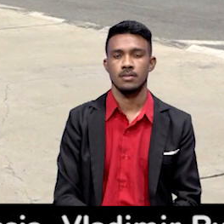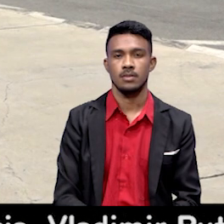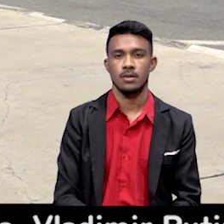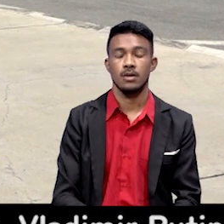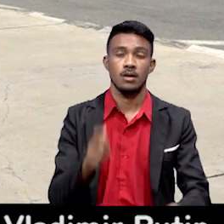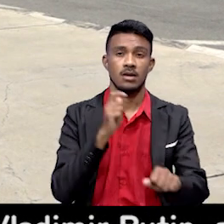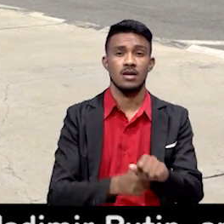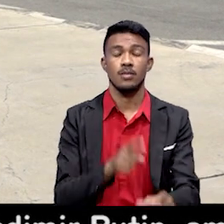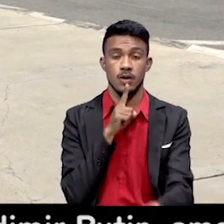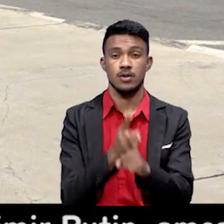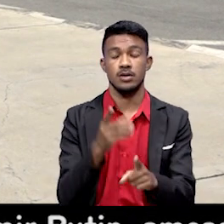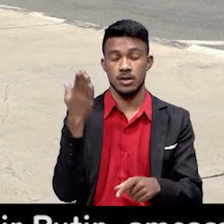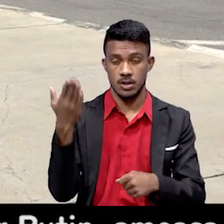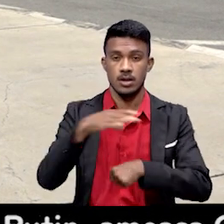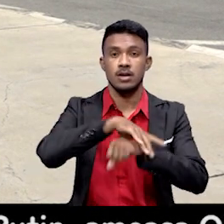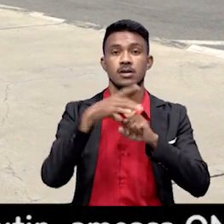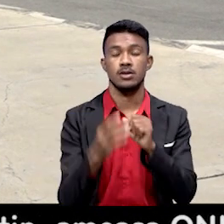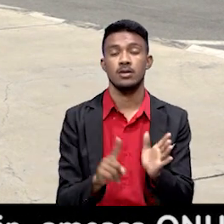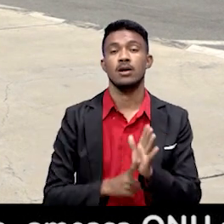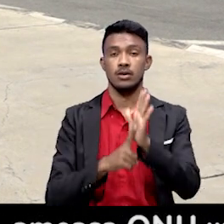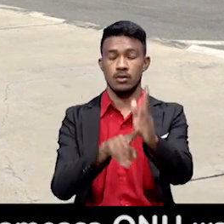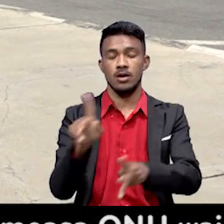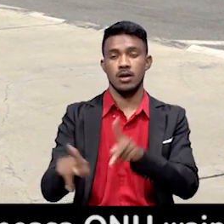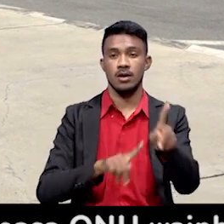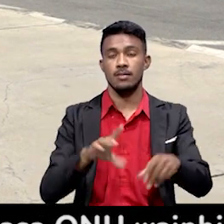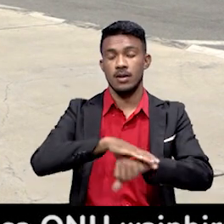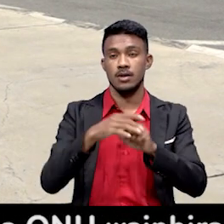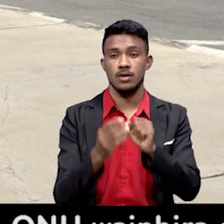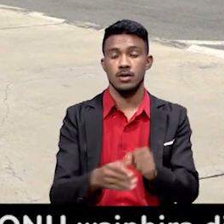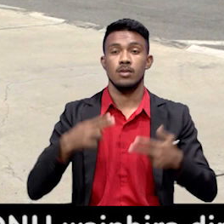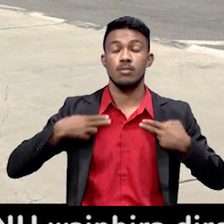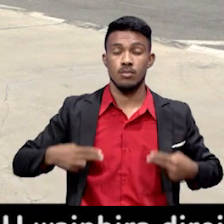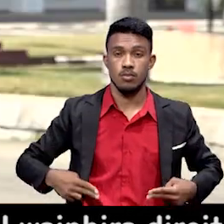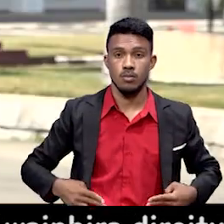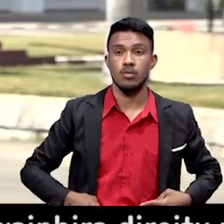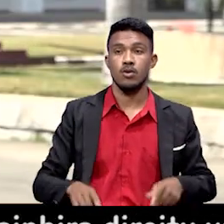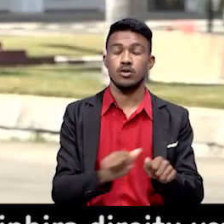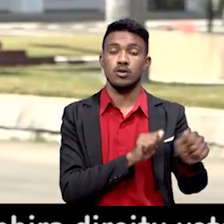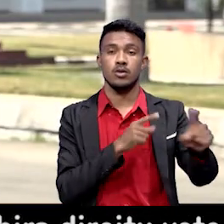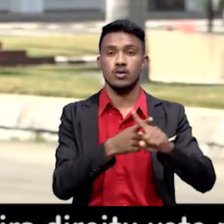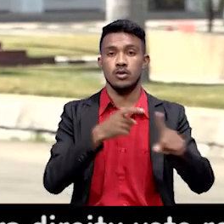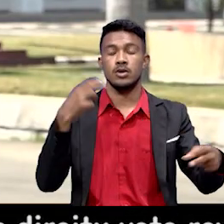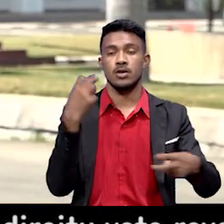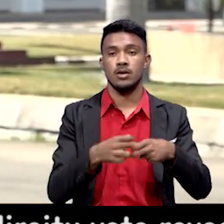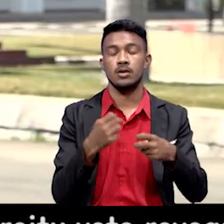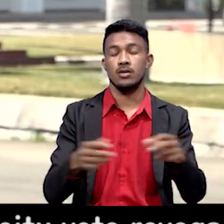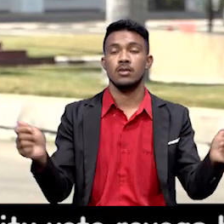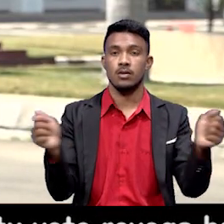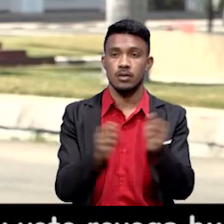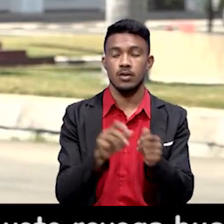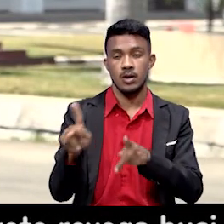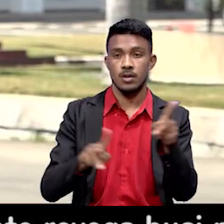Situação real e relaram a todo o povo raidene se morres do que se prosperidade. A situação idene, o